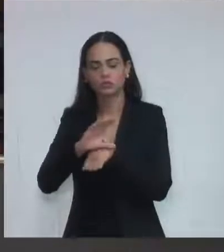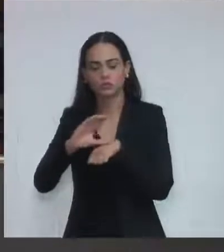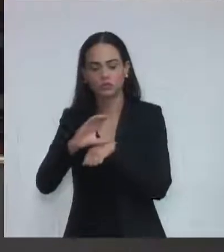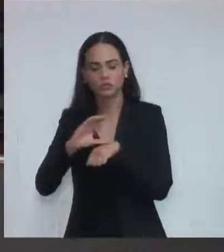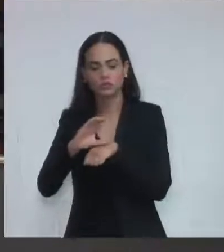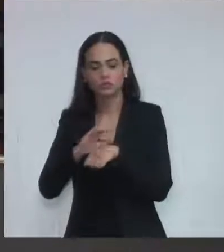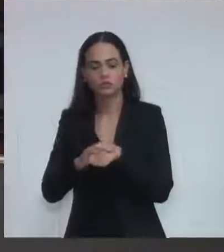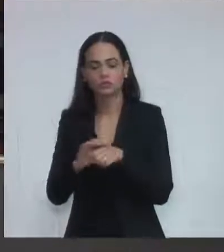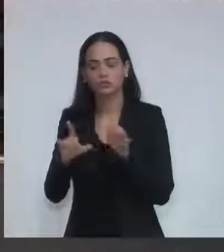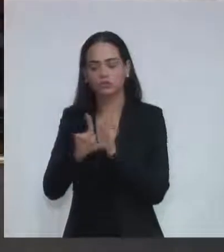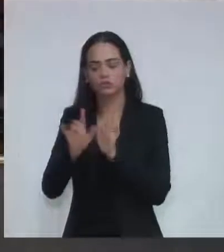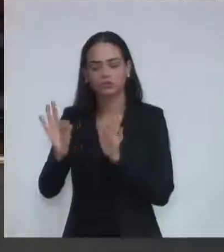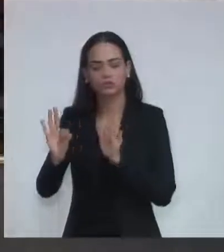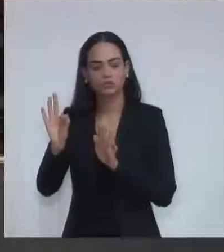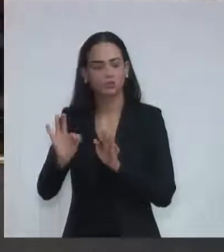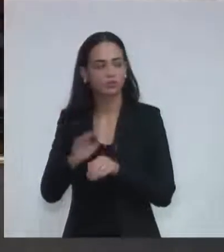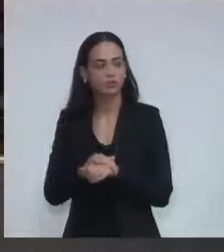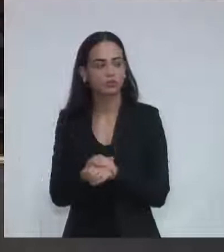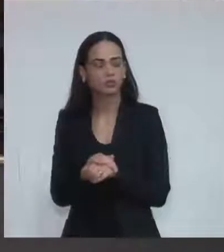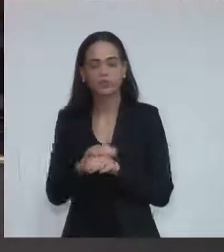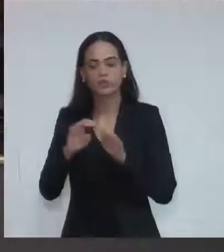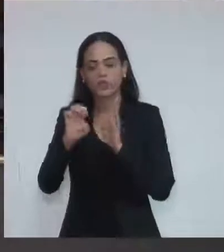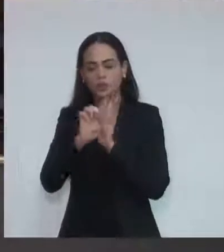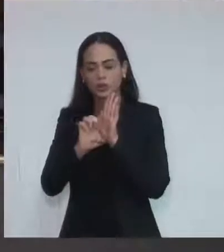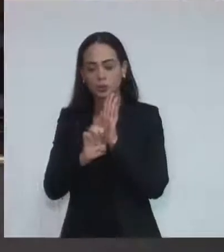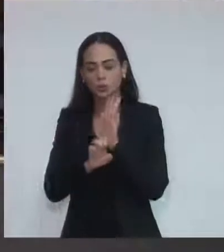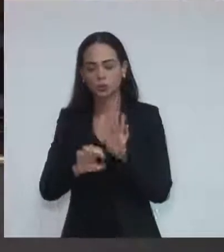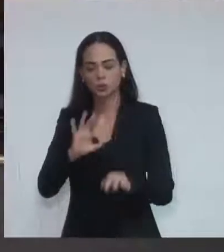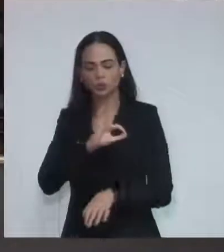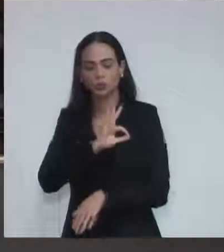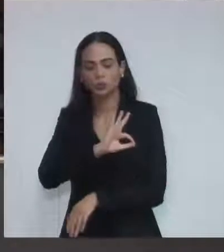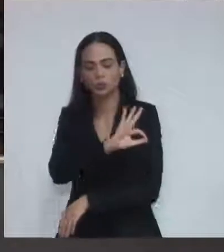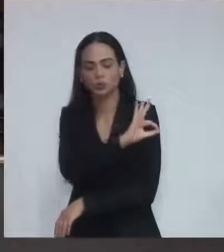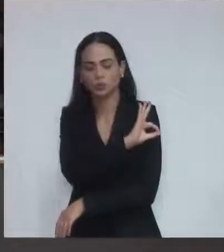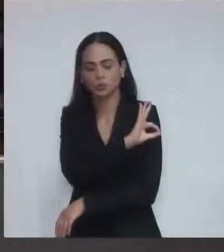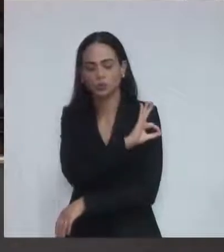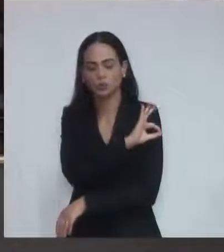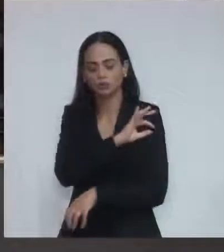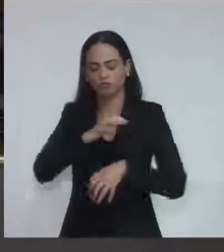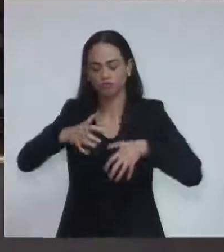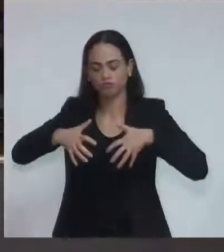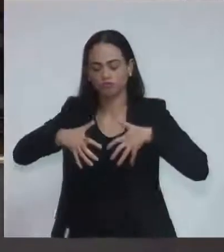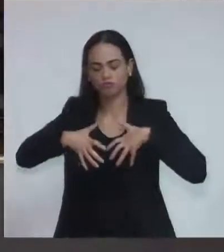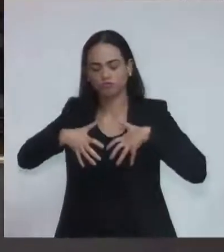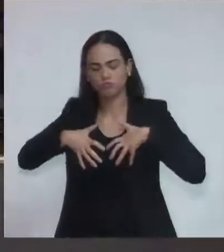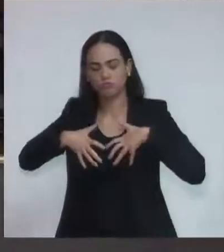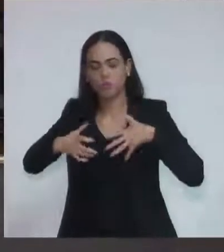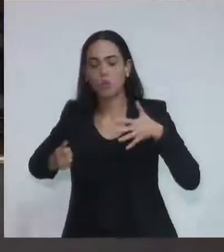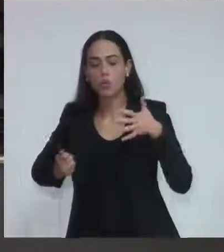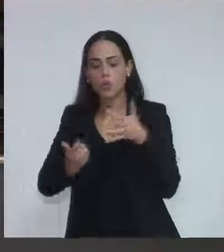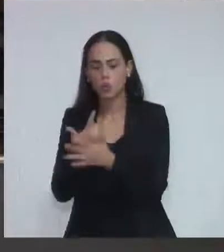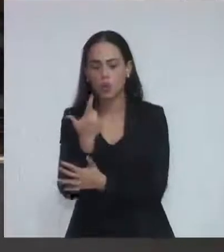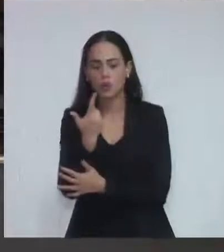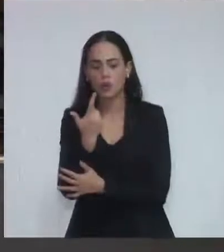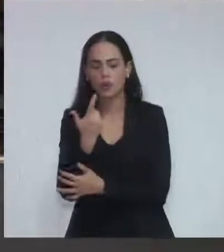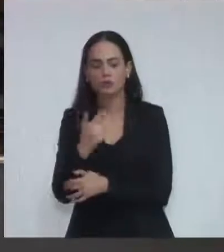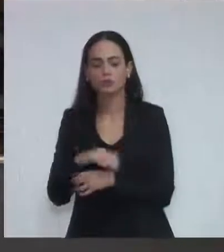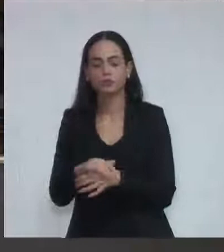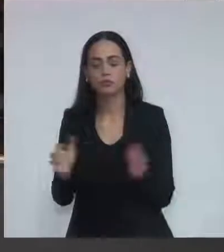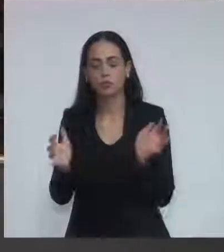Estatuto Geral das Guardas Municipais do Brasil. Aquisição de novos coletes balísticos para integrantes da Guarda Municipal de